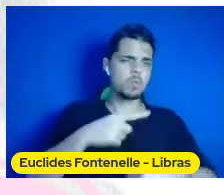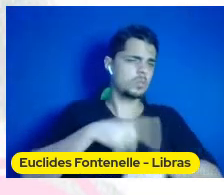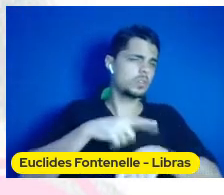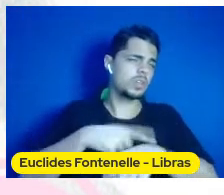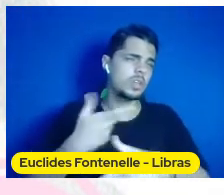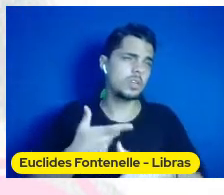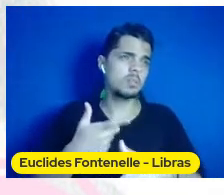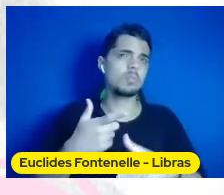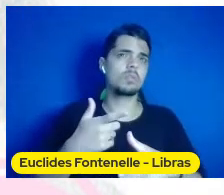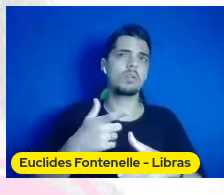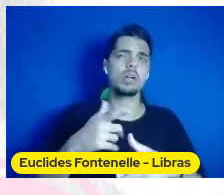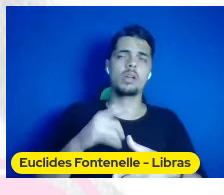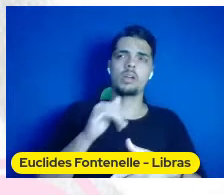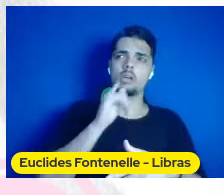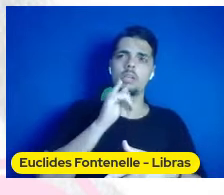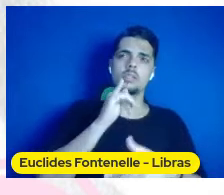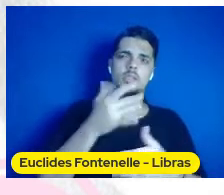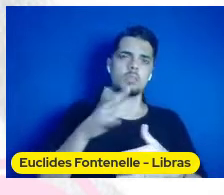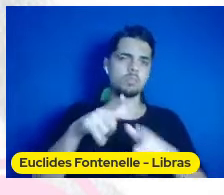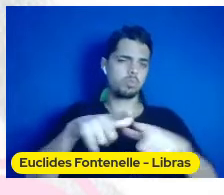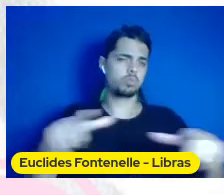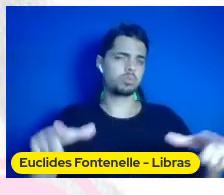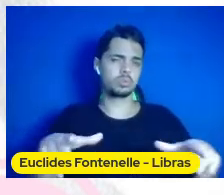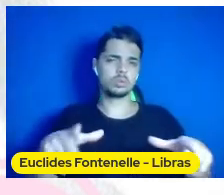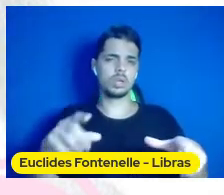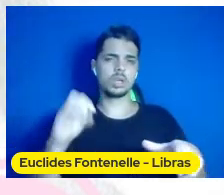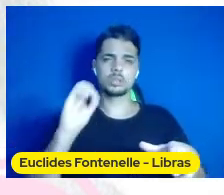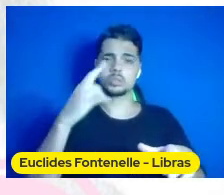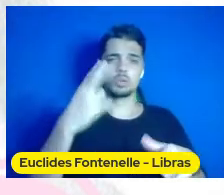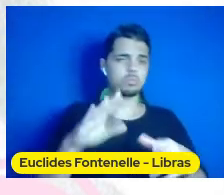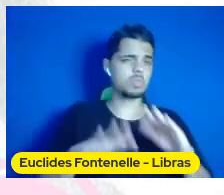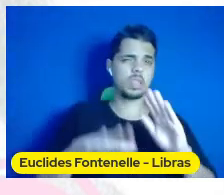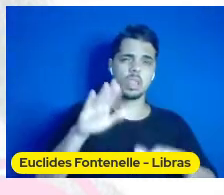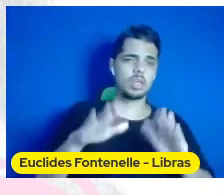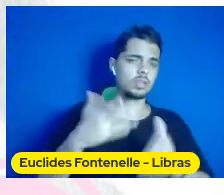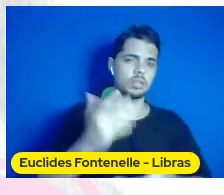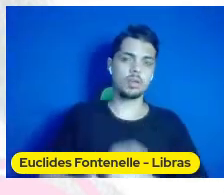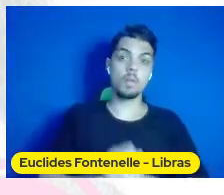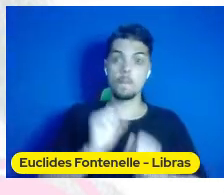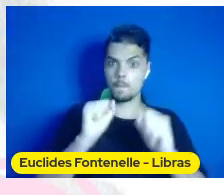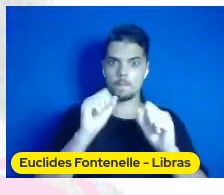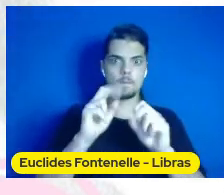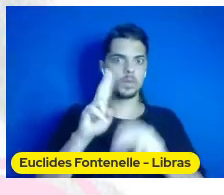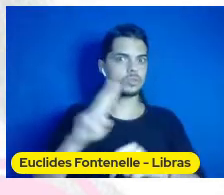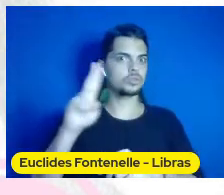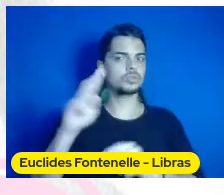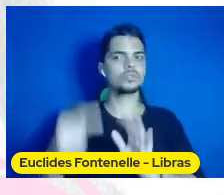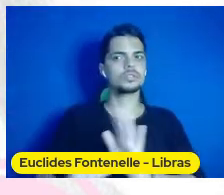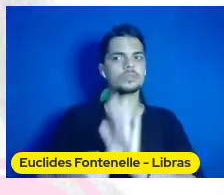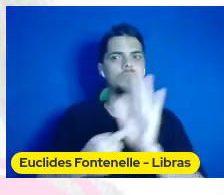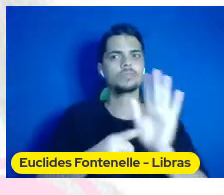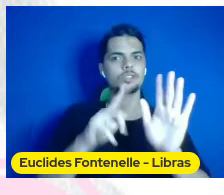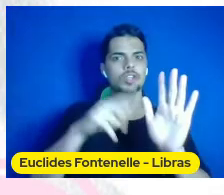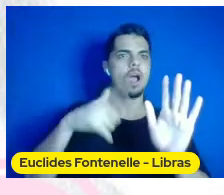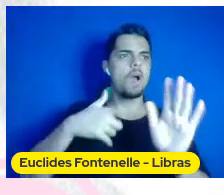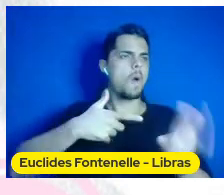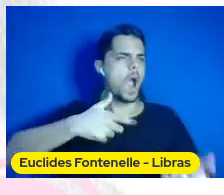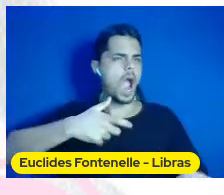pode desenhar uma arma de 1800 a qualquer momento, basta ter uma referência. A gente pode desenhar